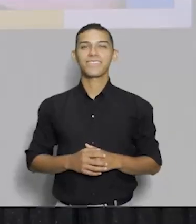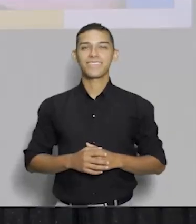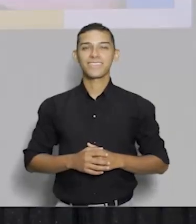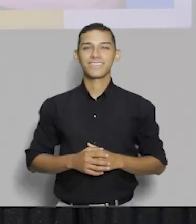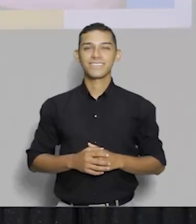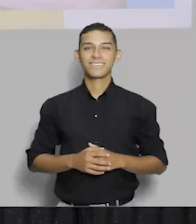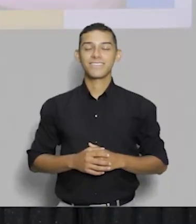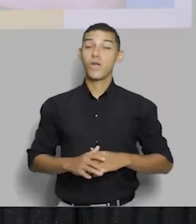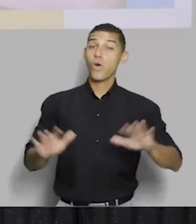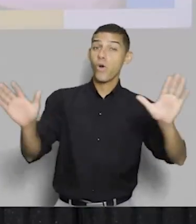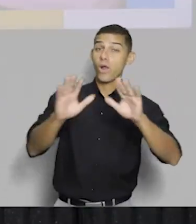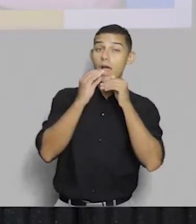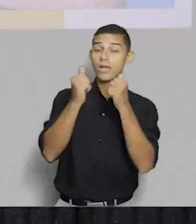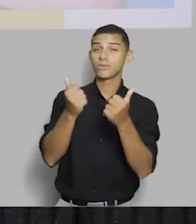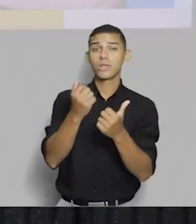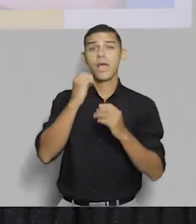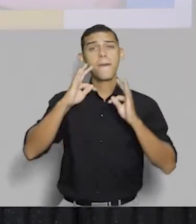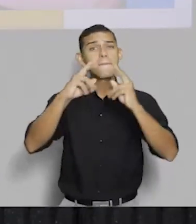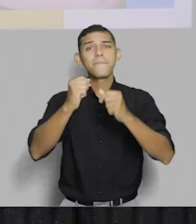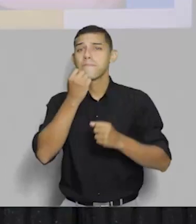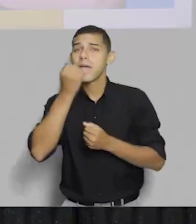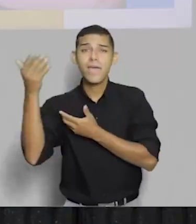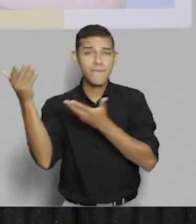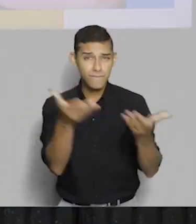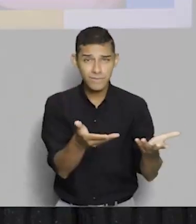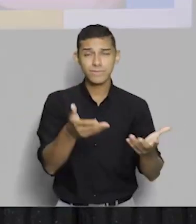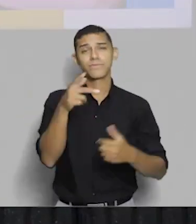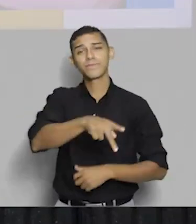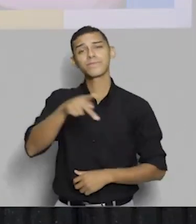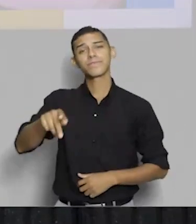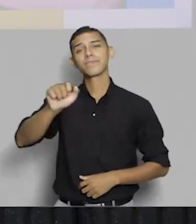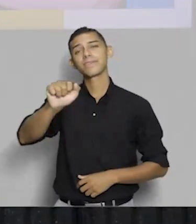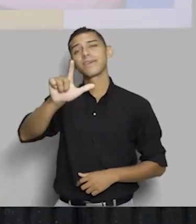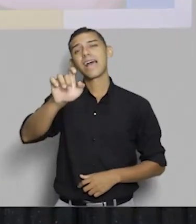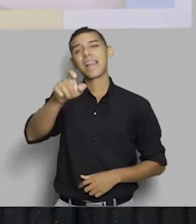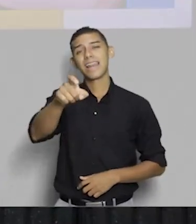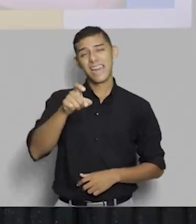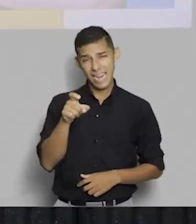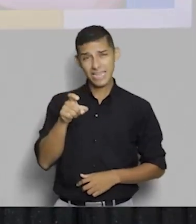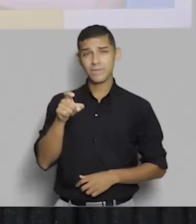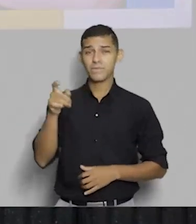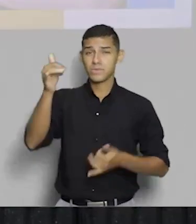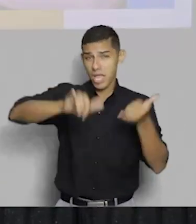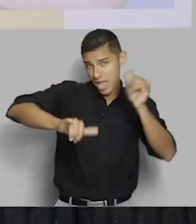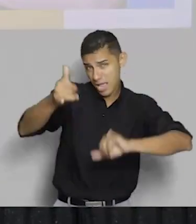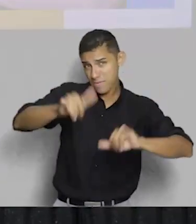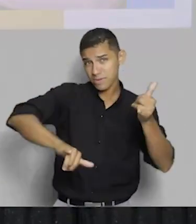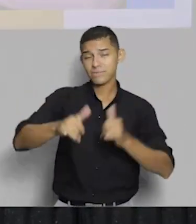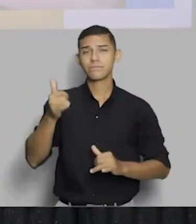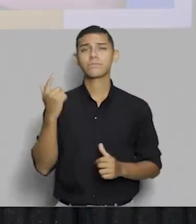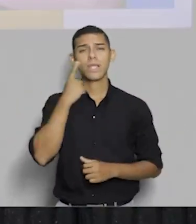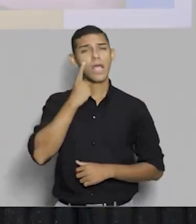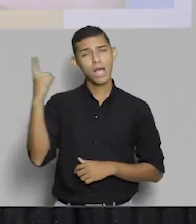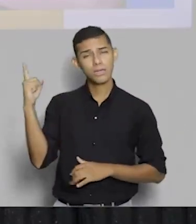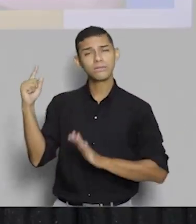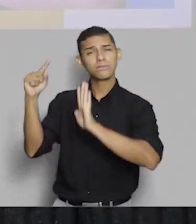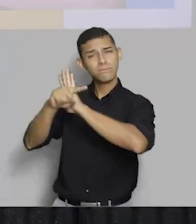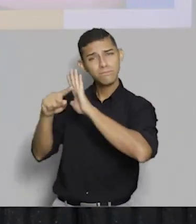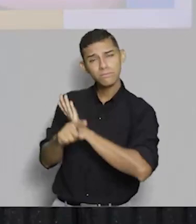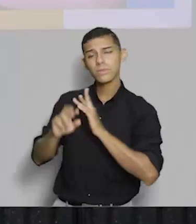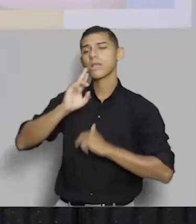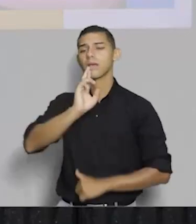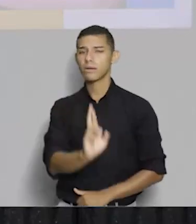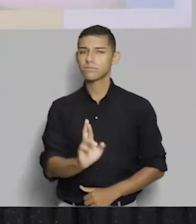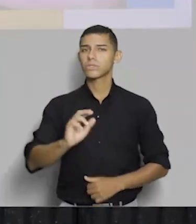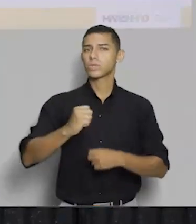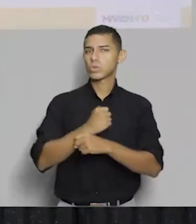Olá turma sejam todos bem-vindos sou professor Alex Ferreira professor de química mais uma questão para nossa revisão Enem